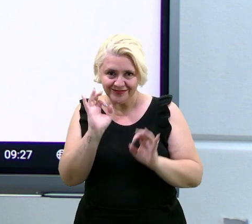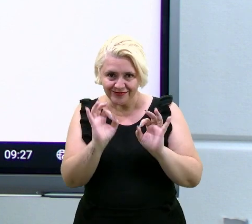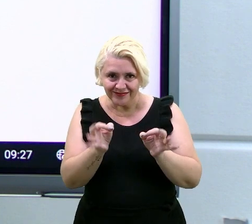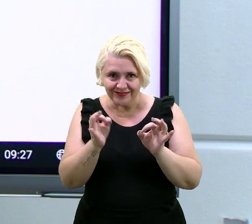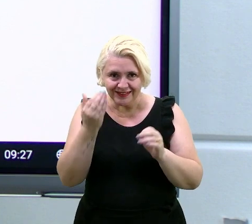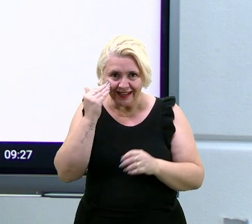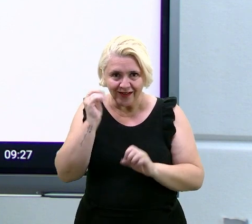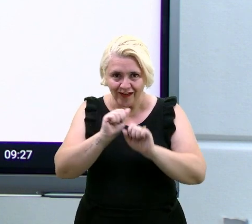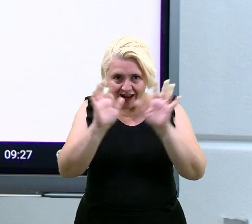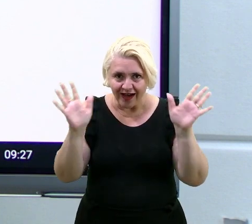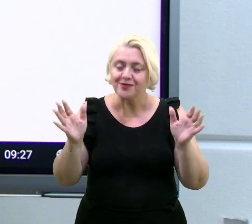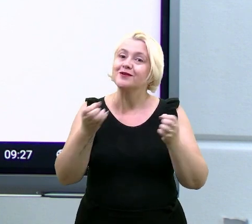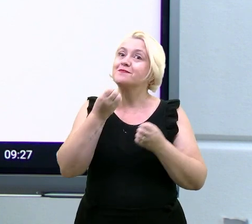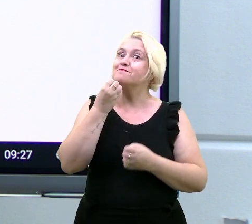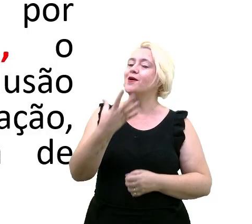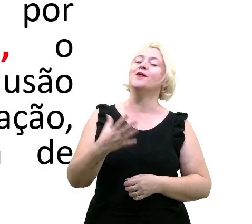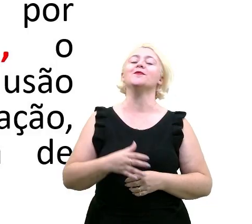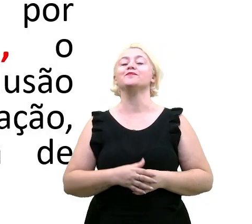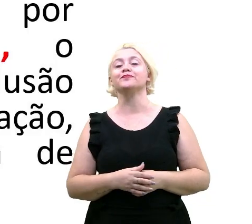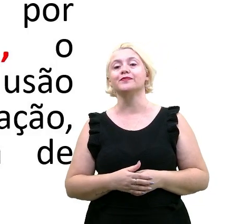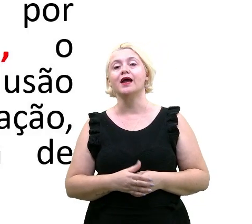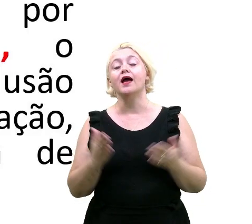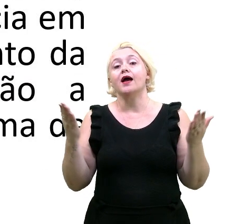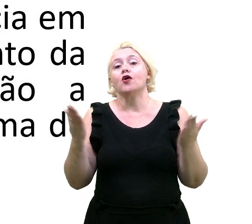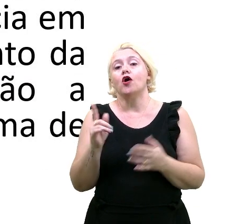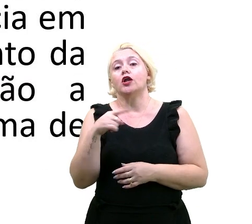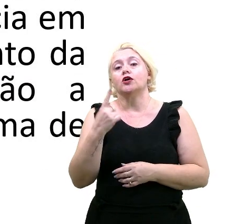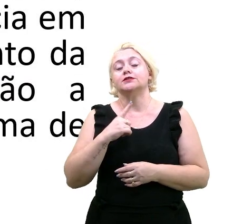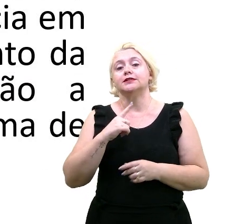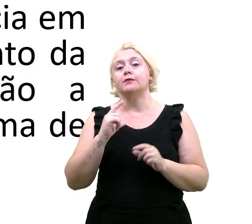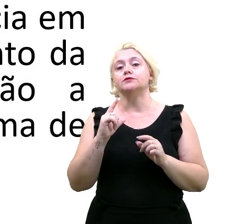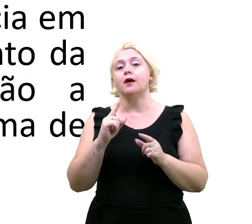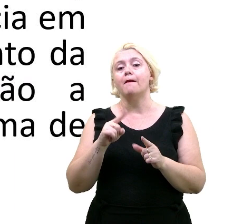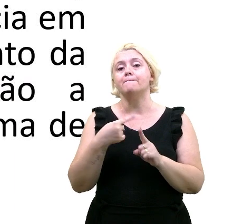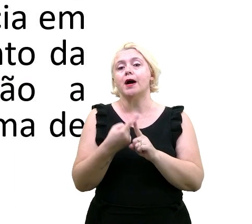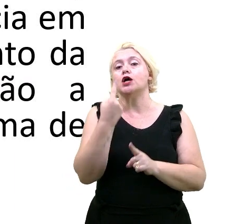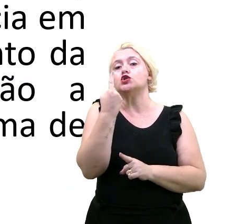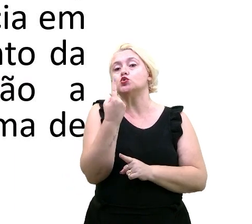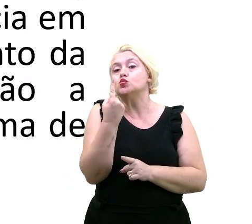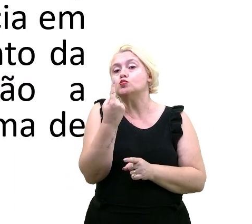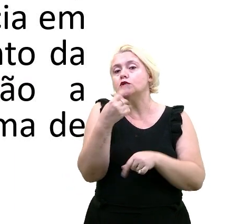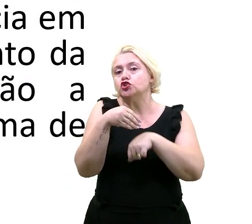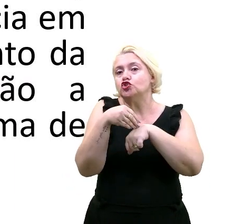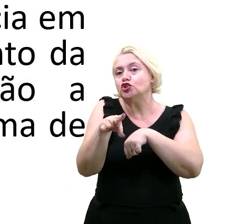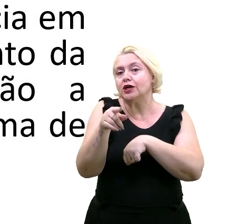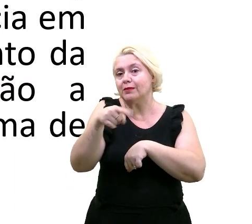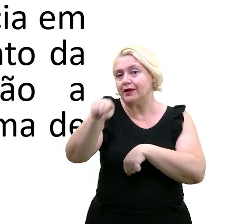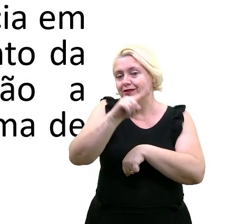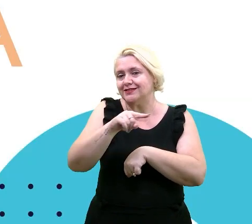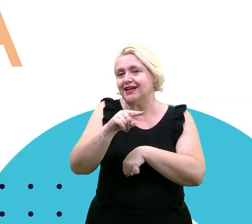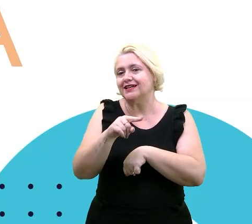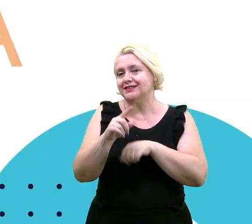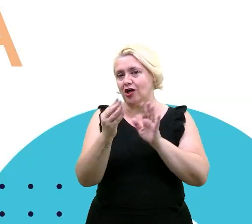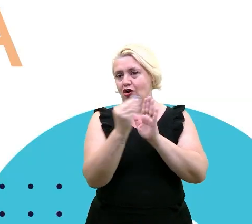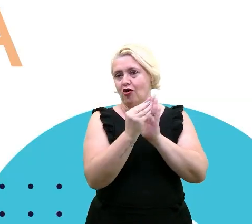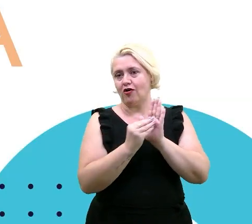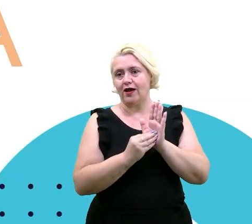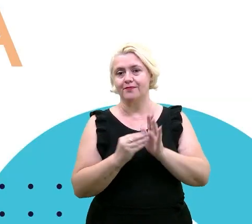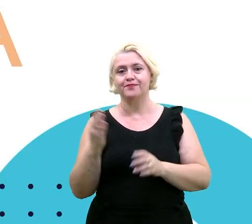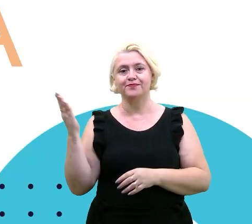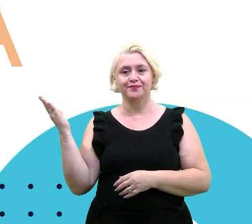né Que bom E Agora Nós temos mais uma observação aqui para